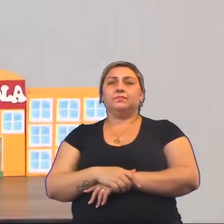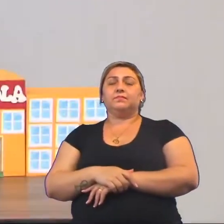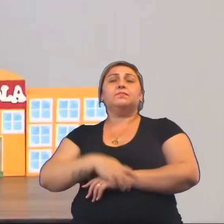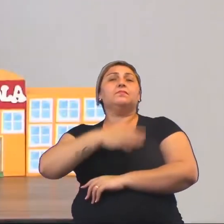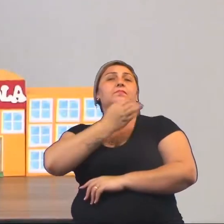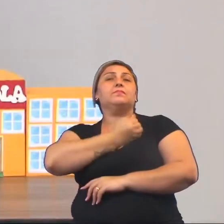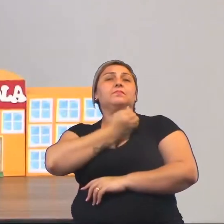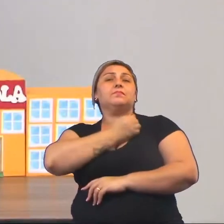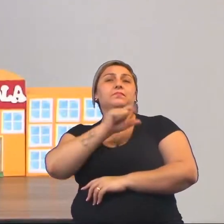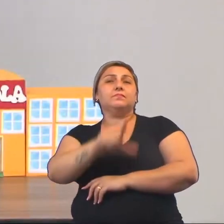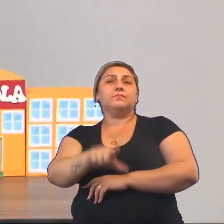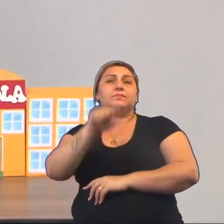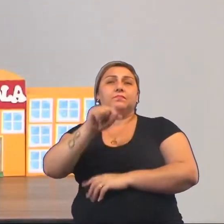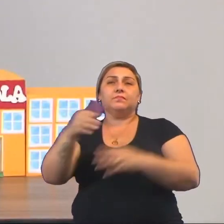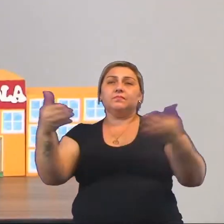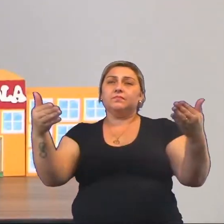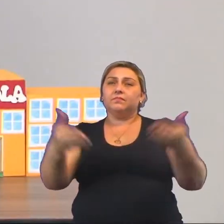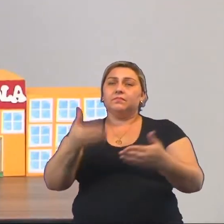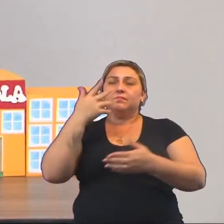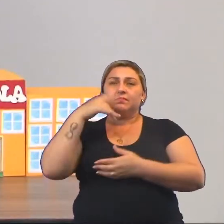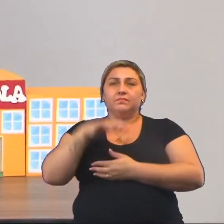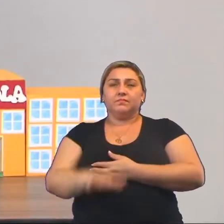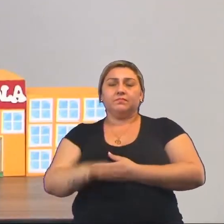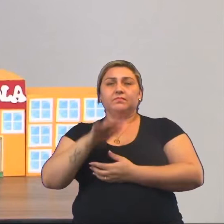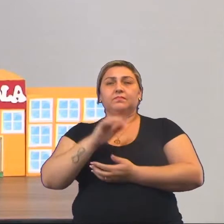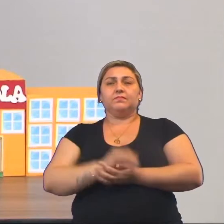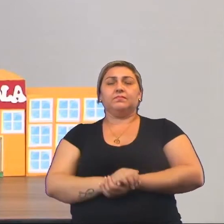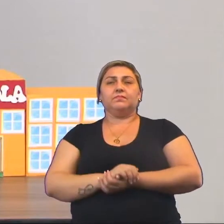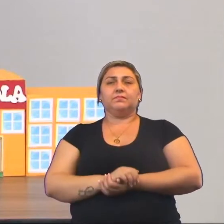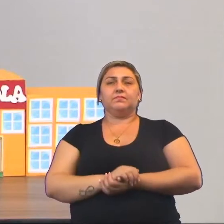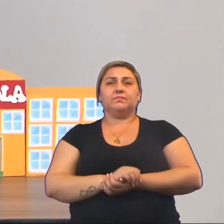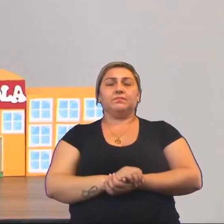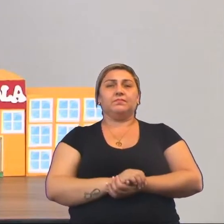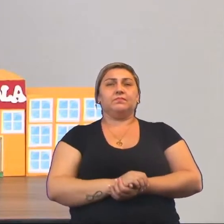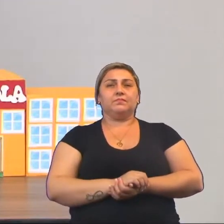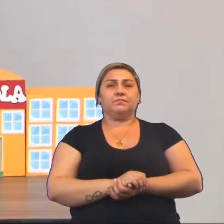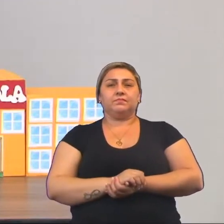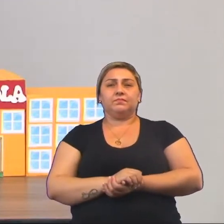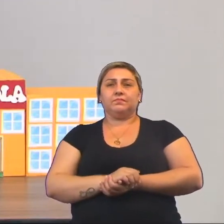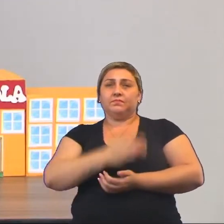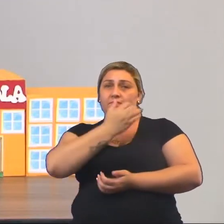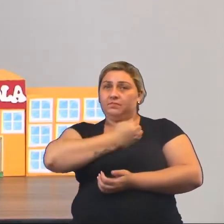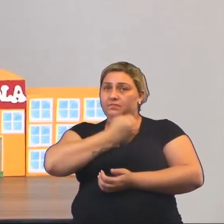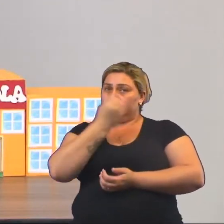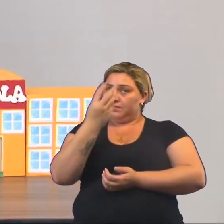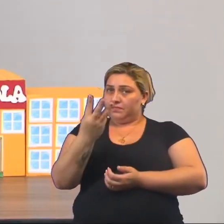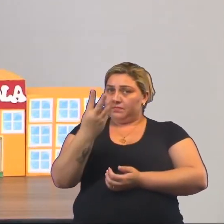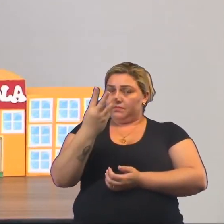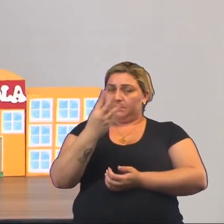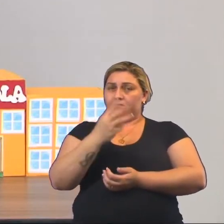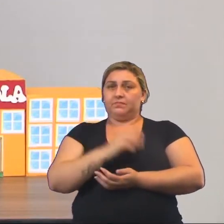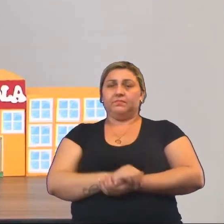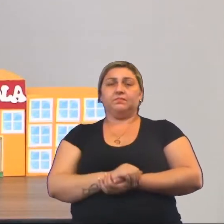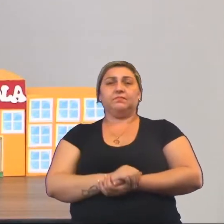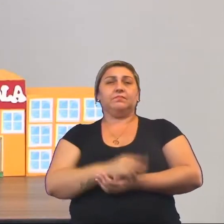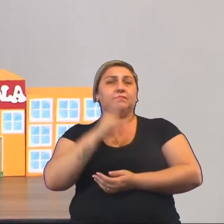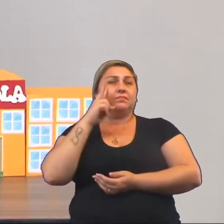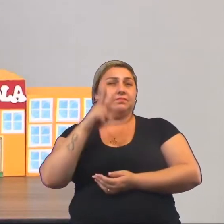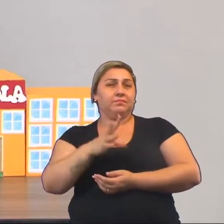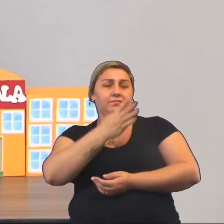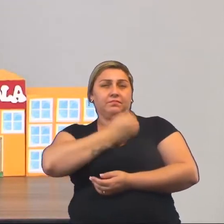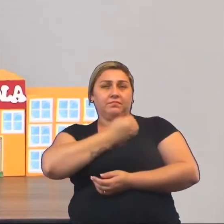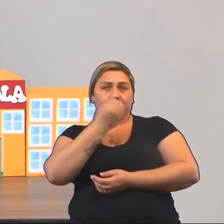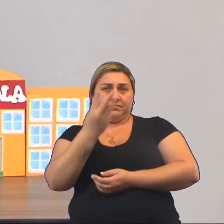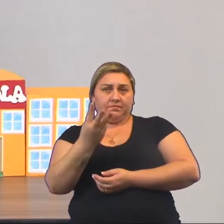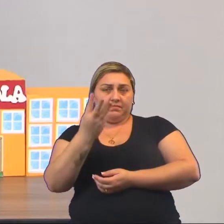Que número eu escolho agora, crianças? Ah, eu acho que eu vou escolher o número 3. Vamos abrir o número